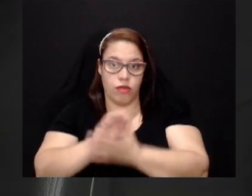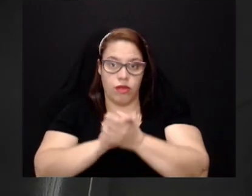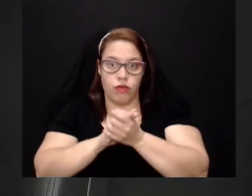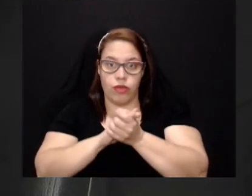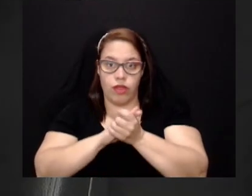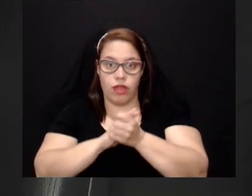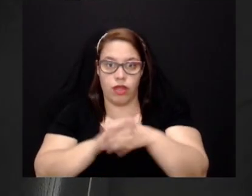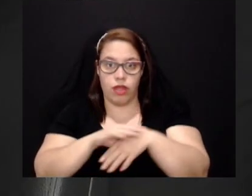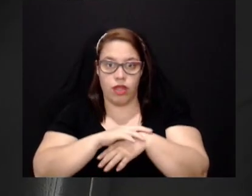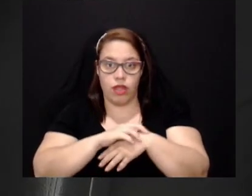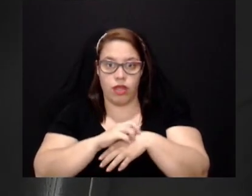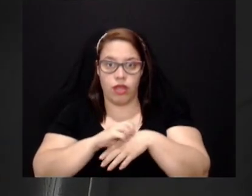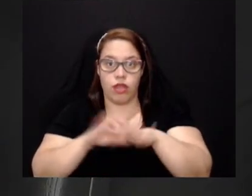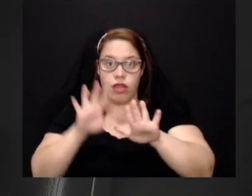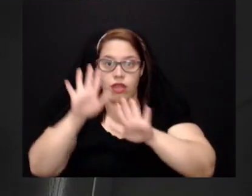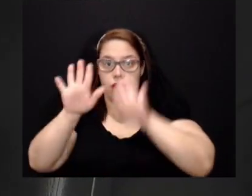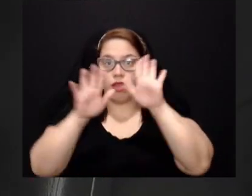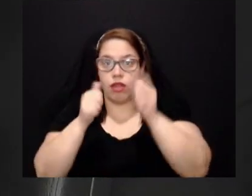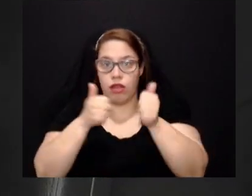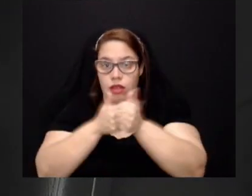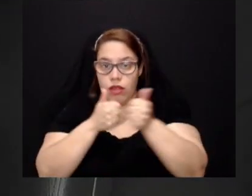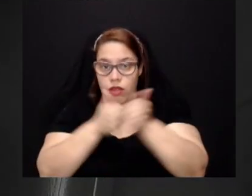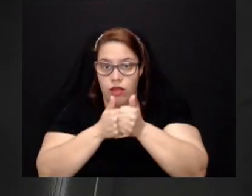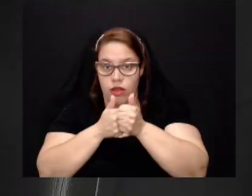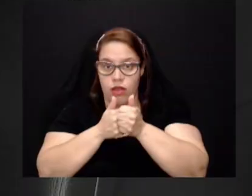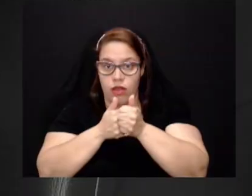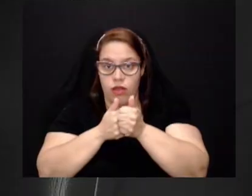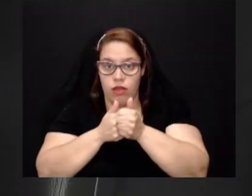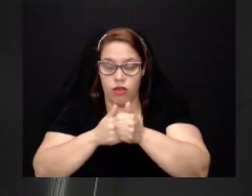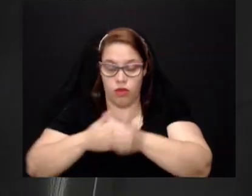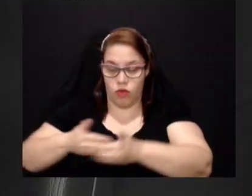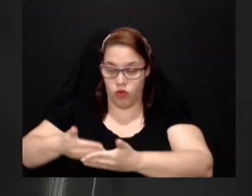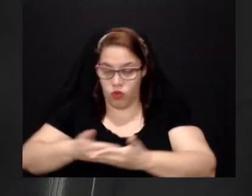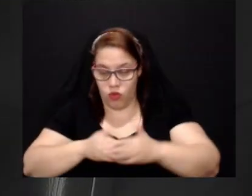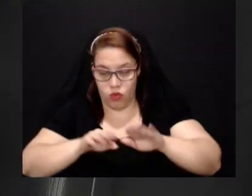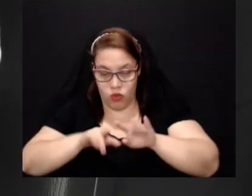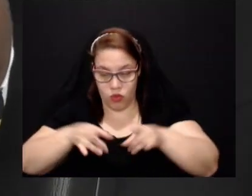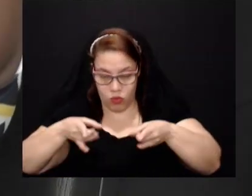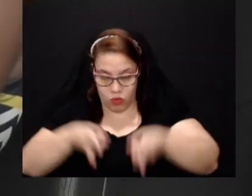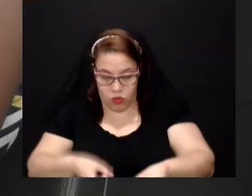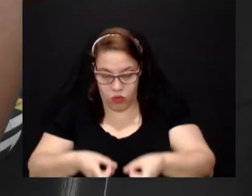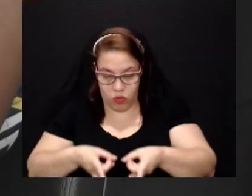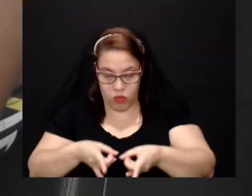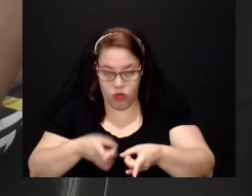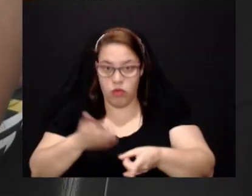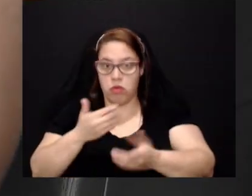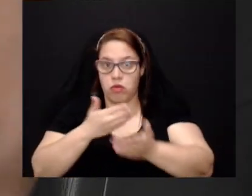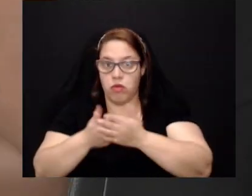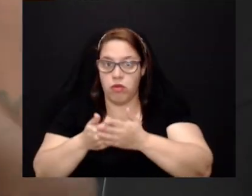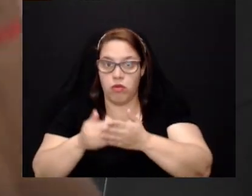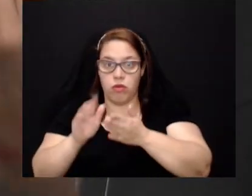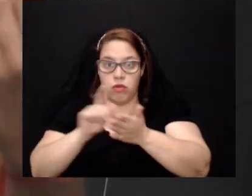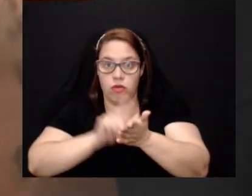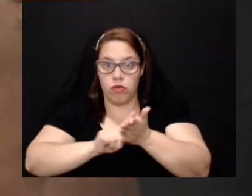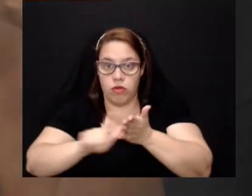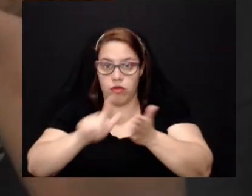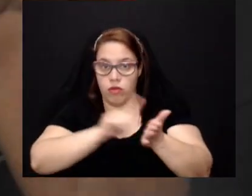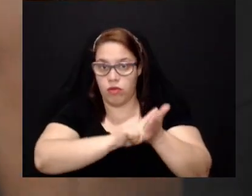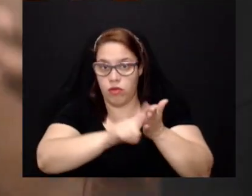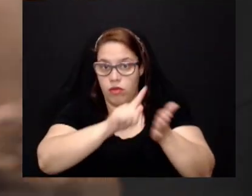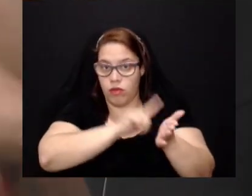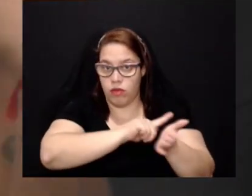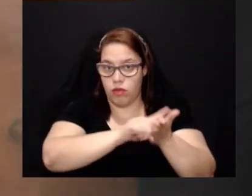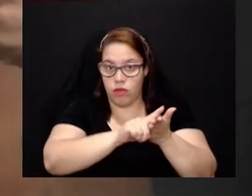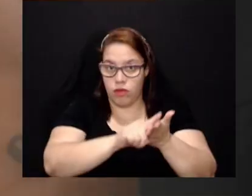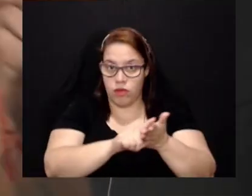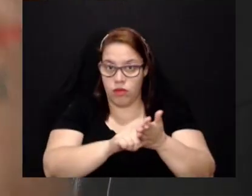coisa, perto do meu berço. Então ela disse que não limpou aquilo e aquilo era uma forma de nos aproximar,